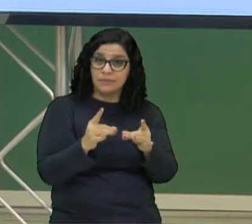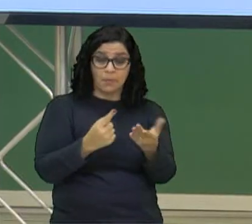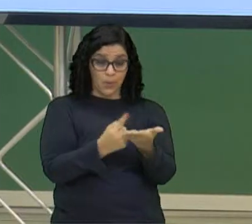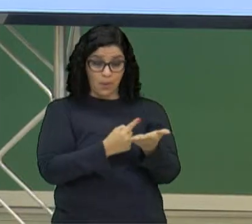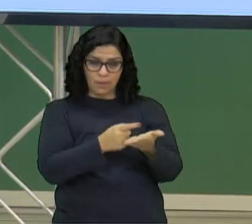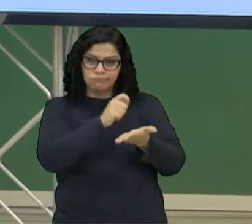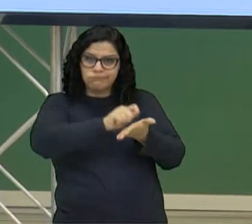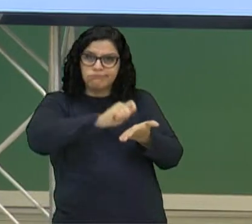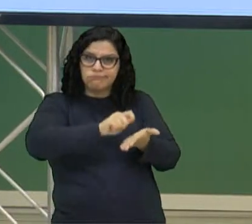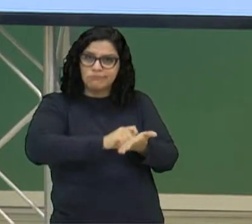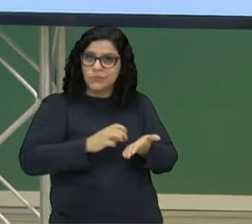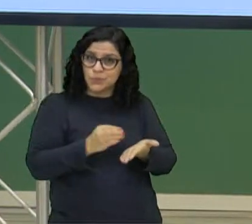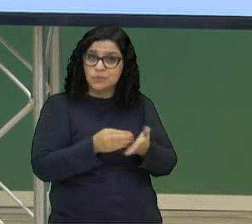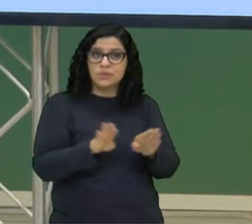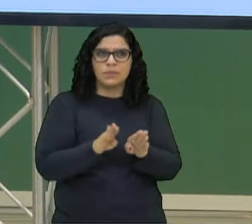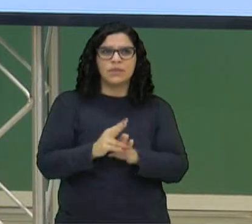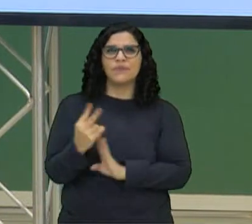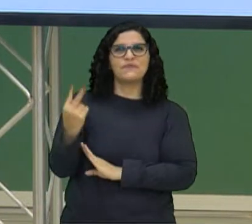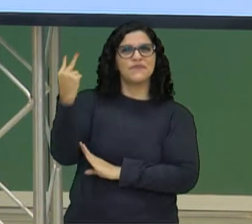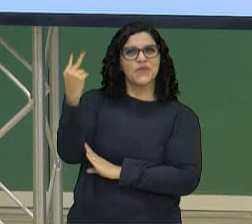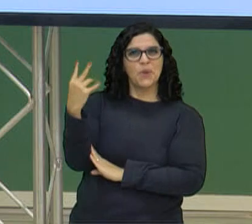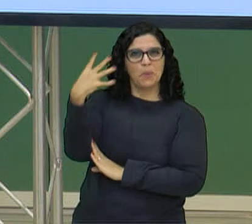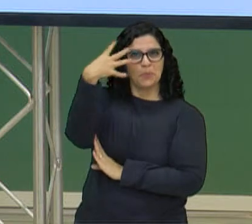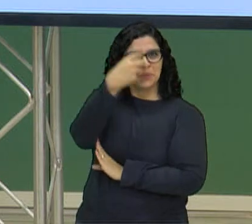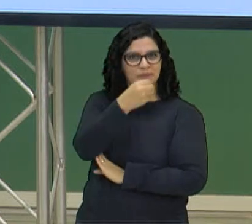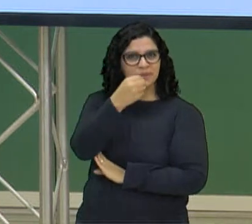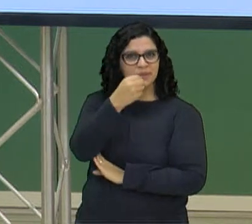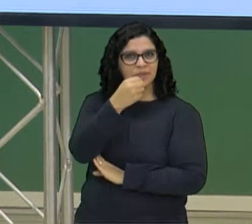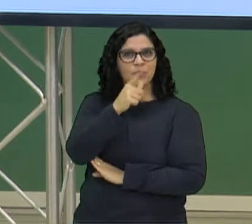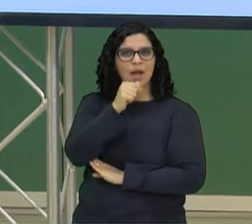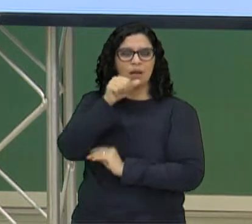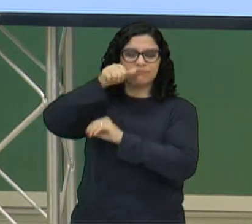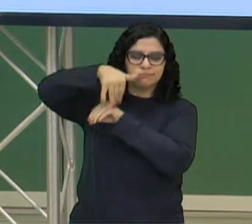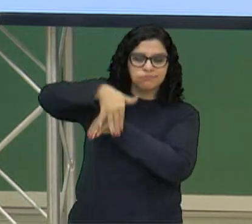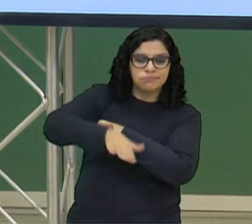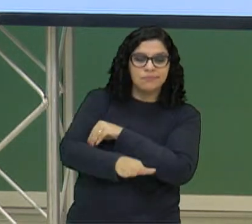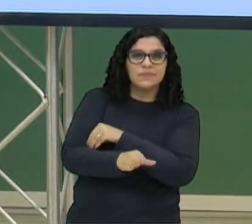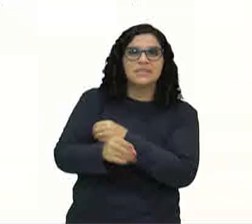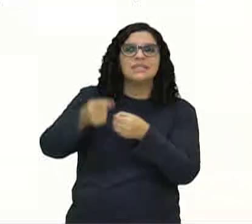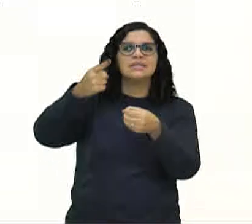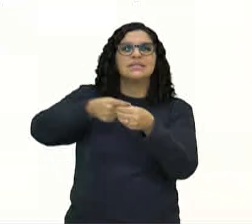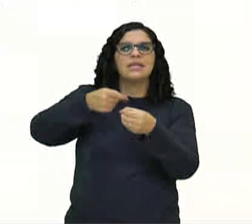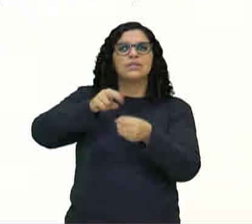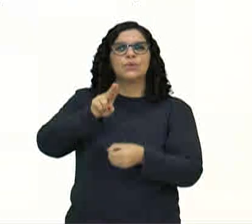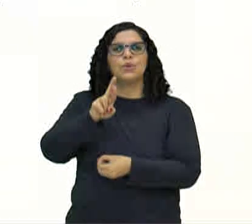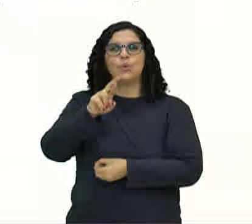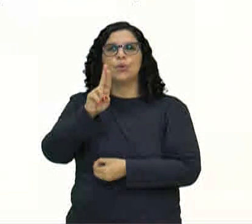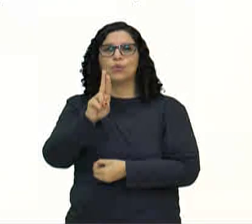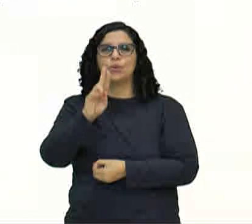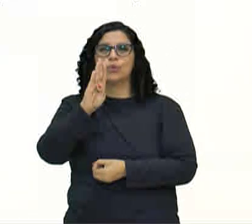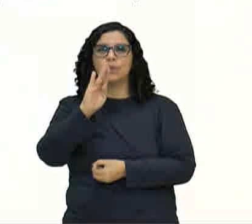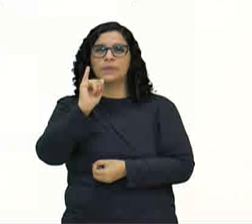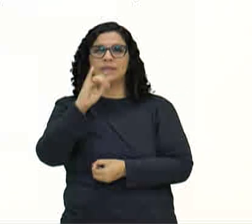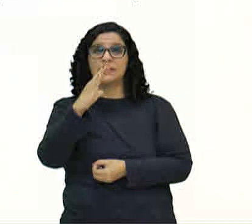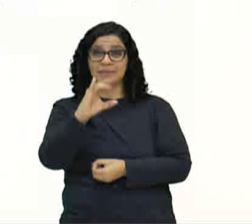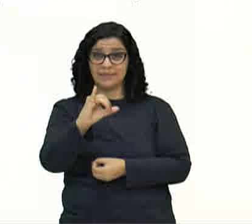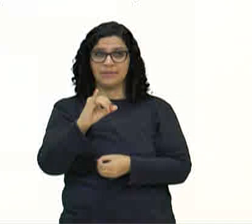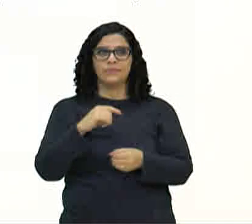para as anotações. Está vendo que paisagem bela? Isso aqui fica numa cidade chamada Urubici, em Santa Catarina.